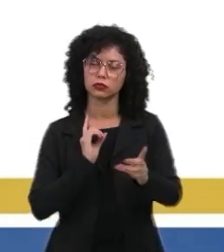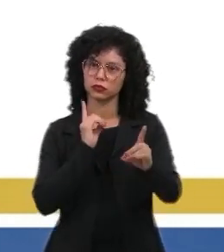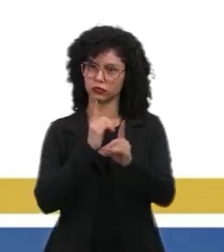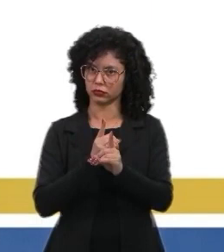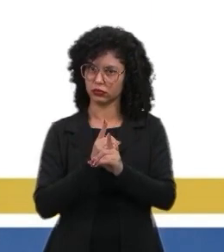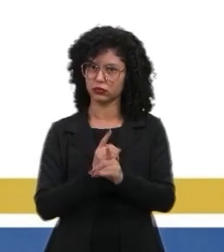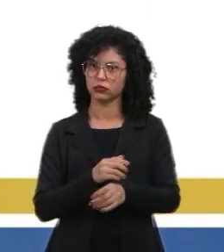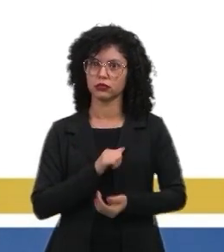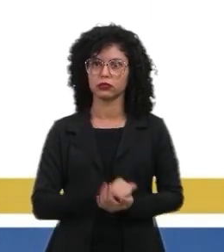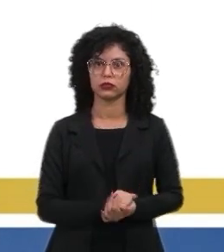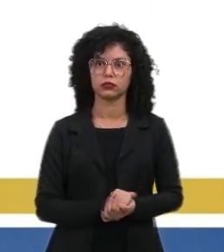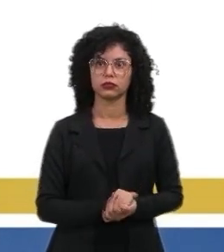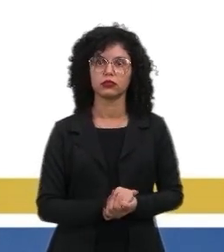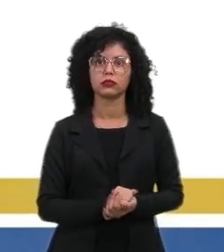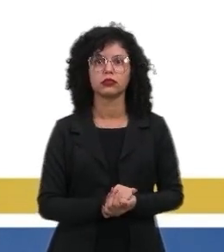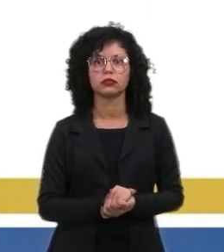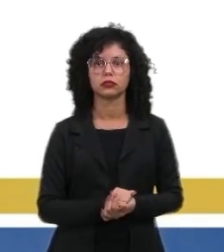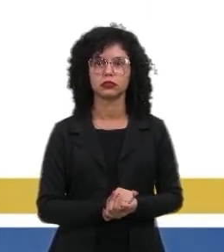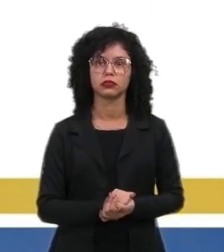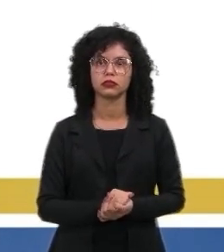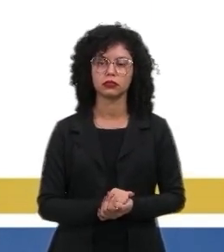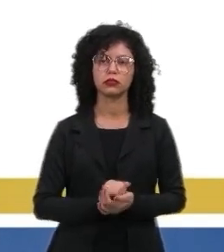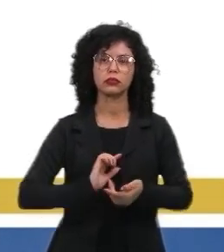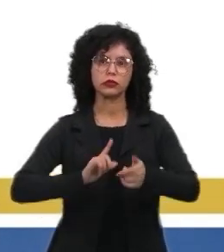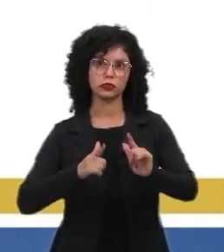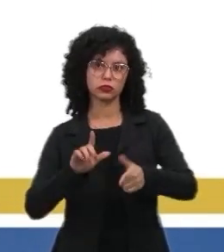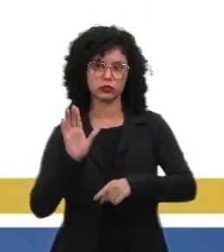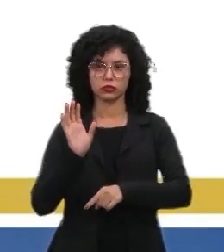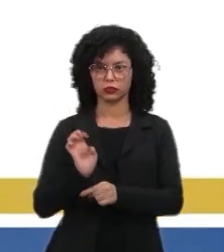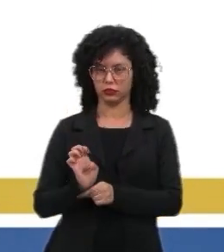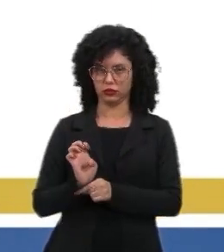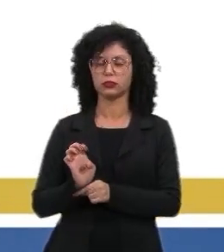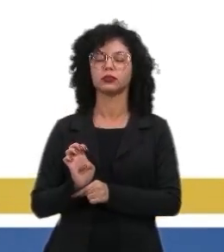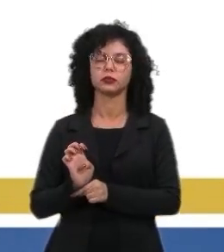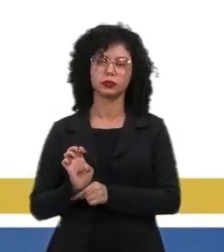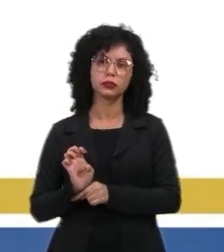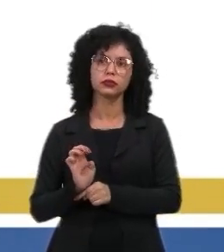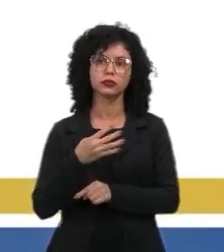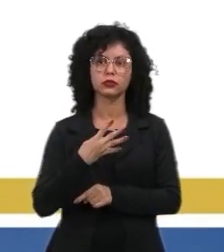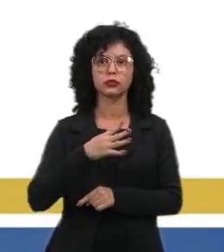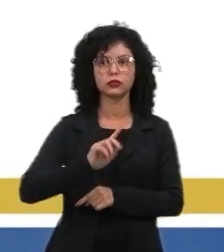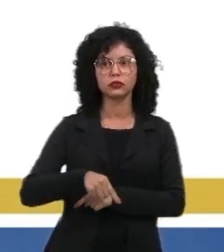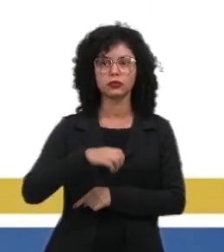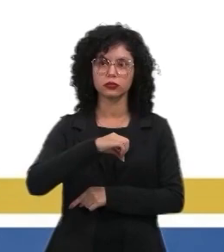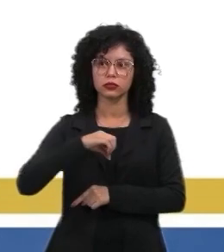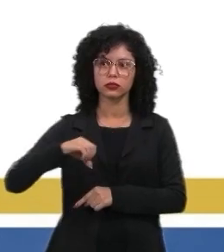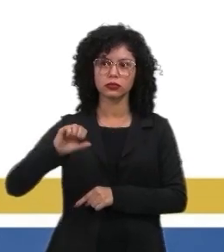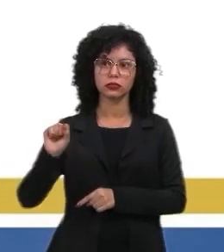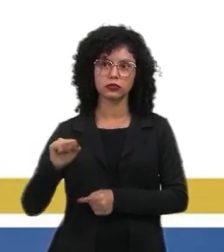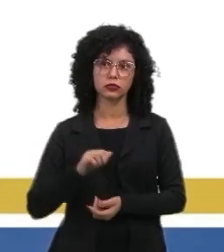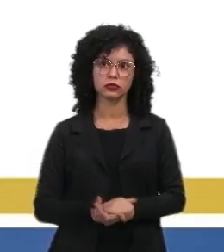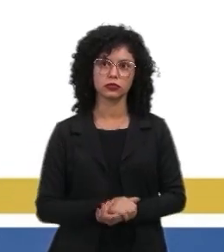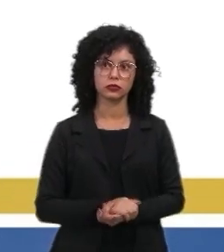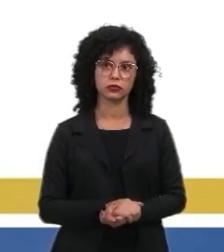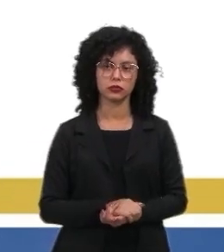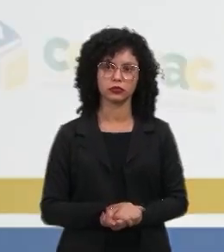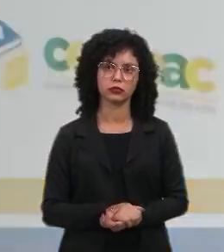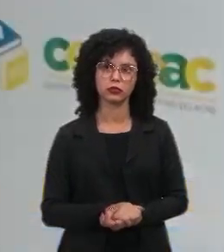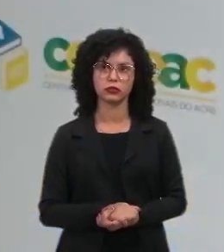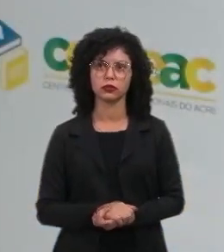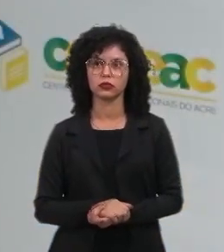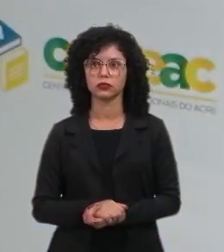a gabarito, a alternativa, de 4,99 segundos. Gabarito alternativa, letra E,